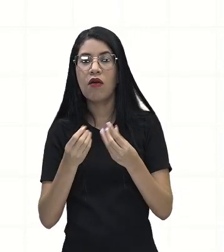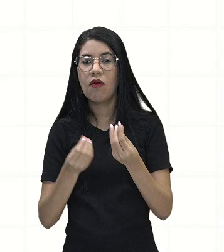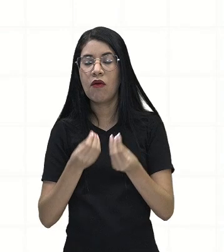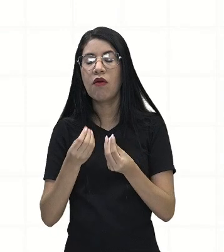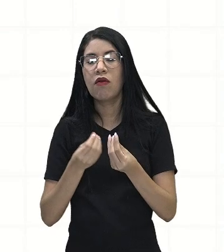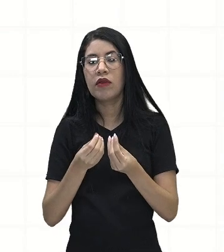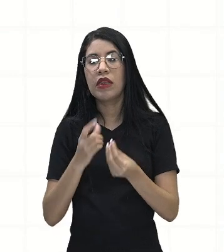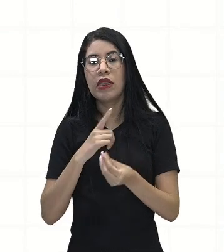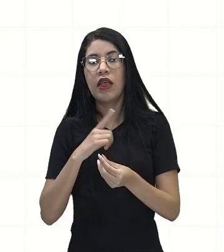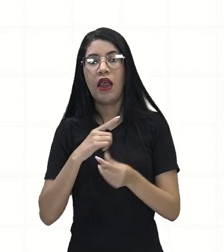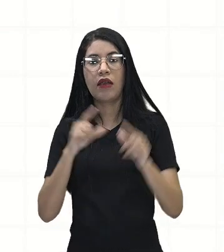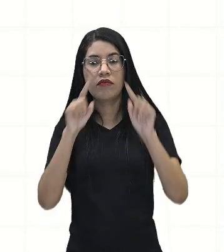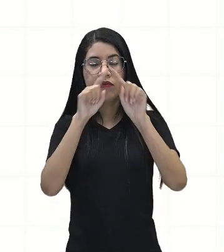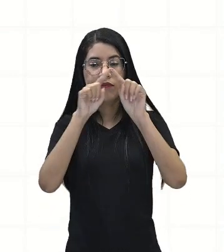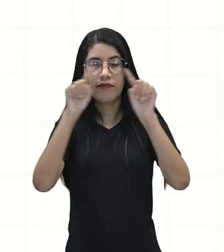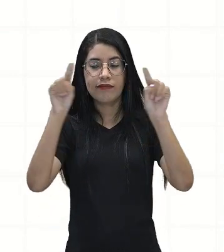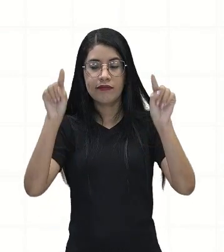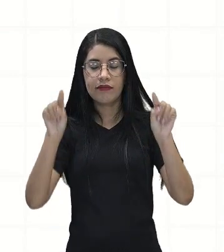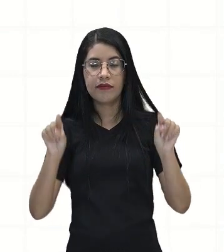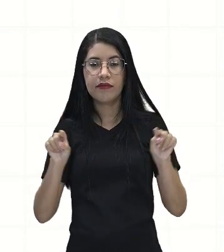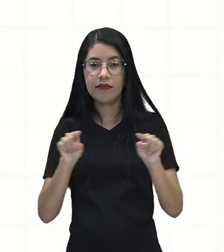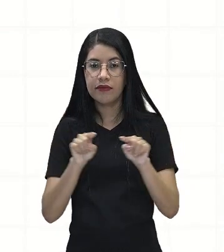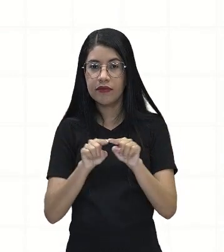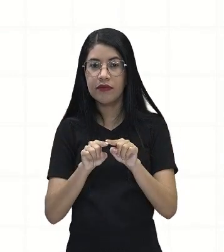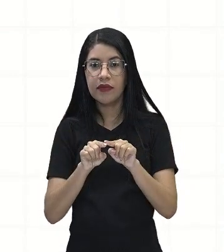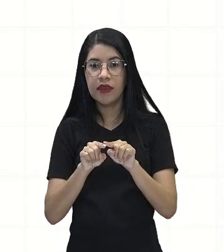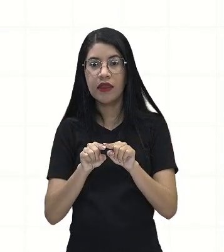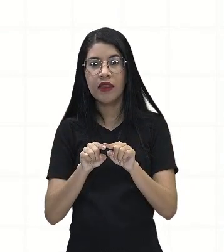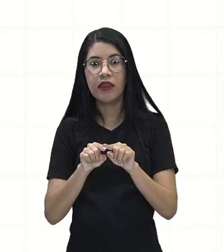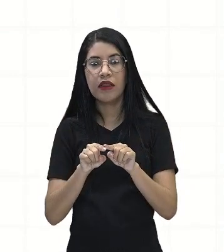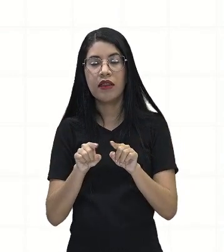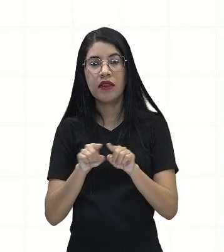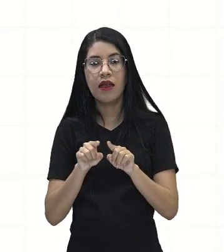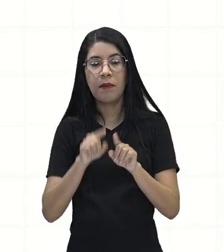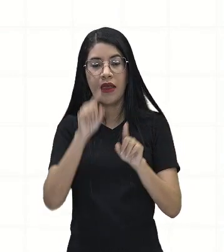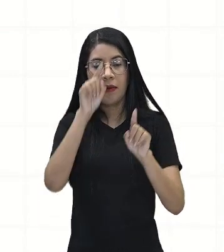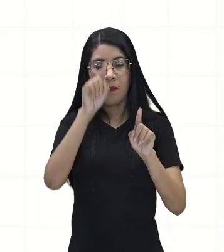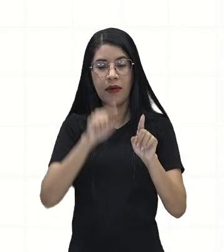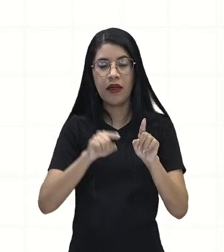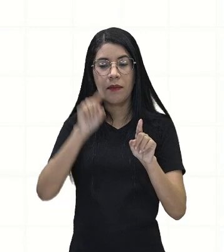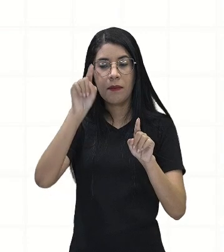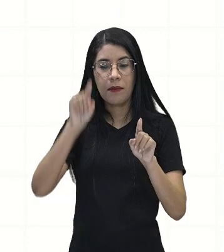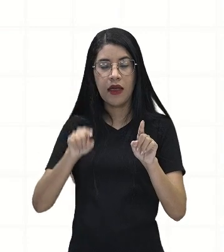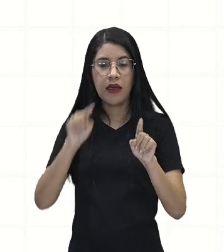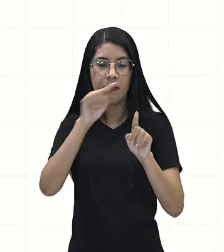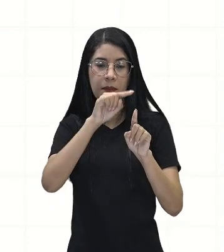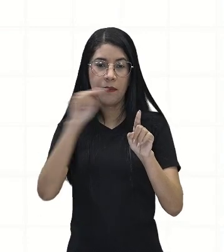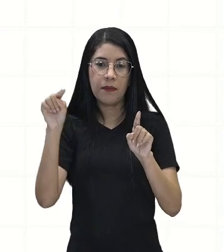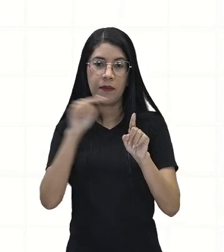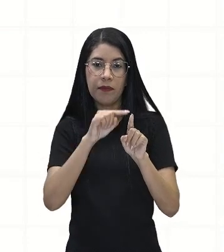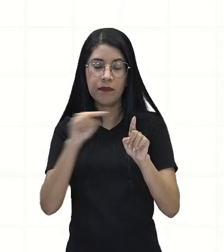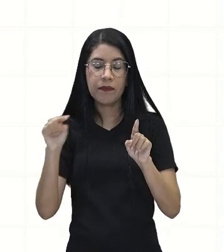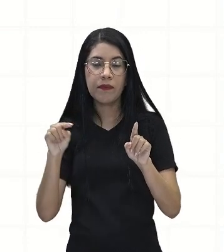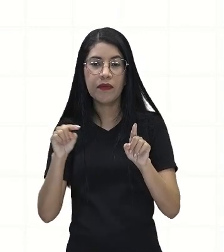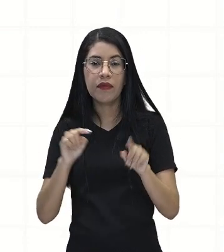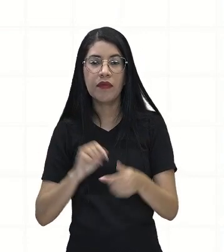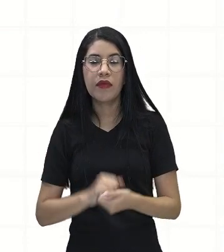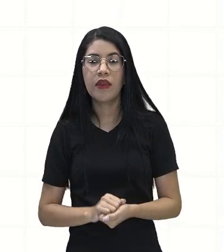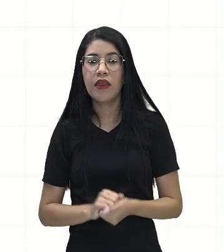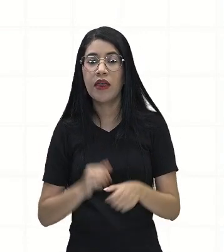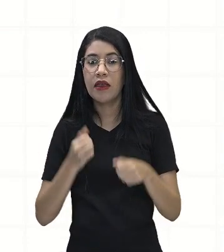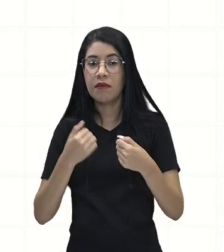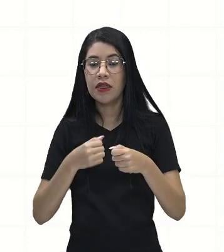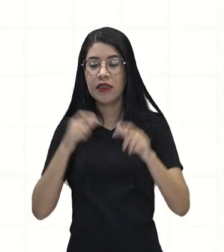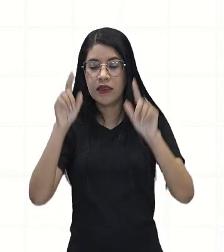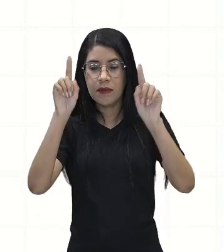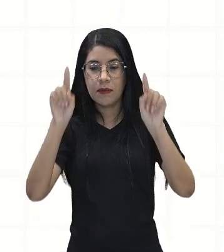tanto por linhas verticais e por linhas horizontais, tá? E eles devem ter todas as